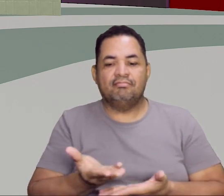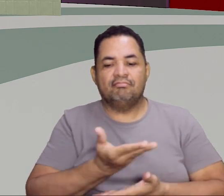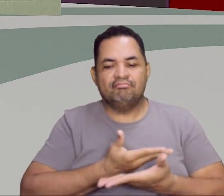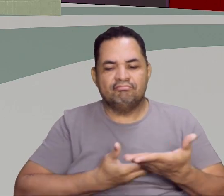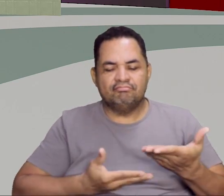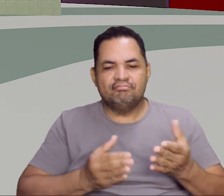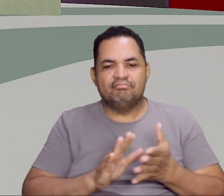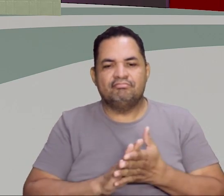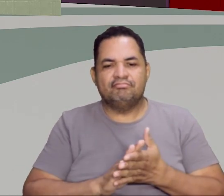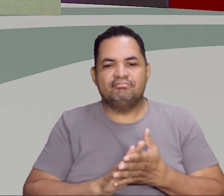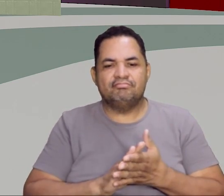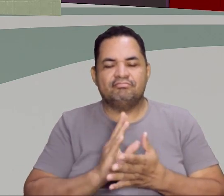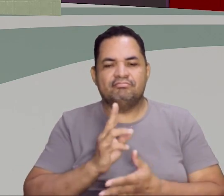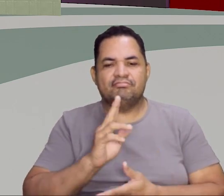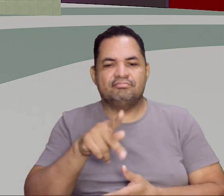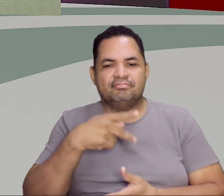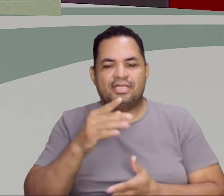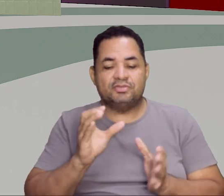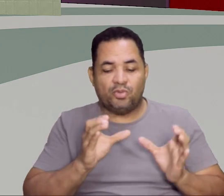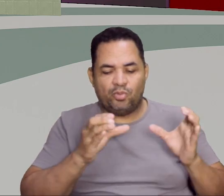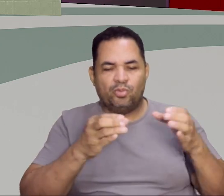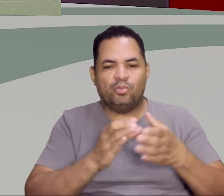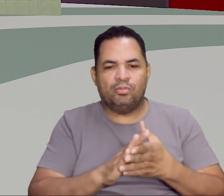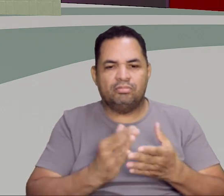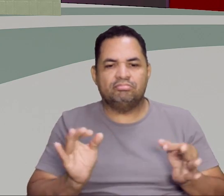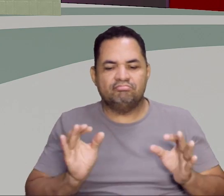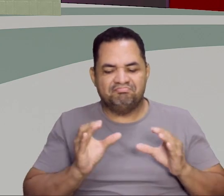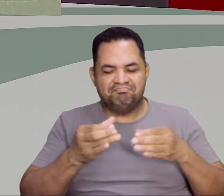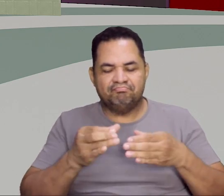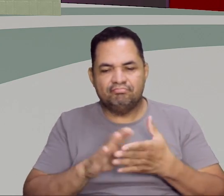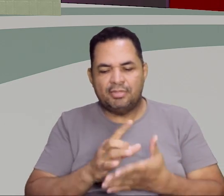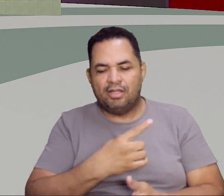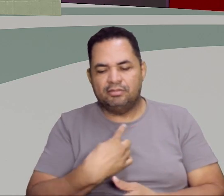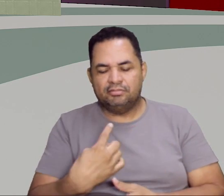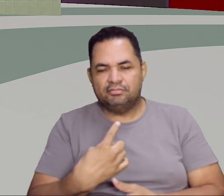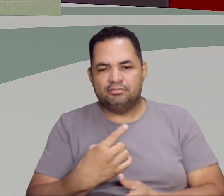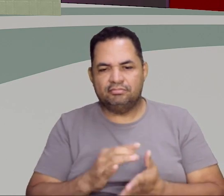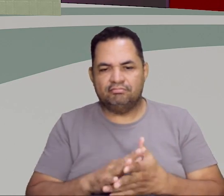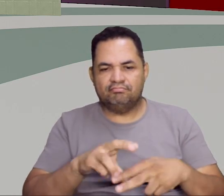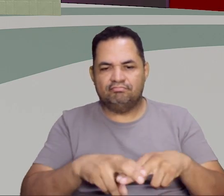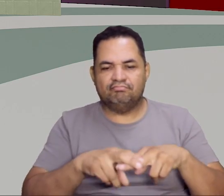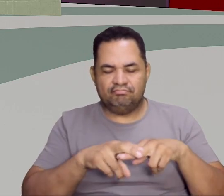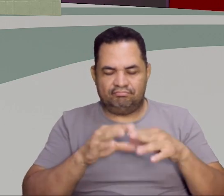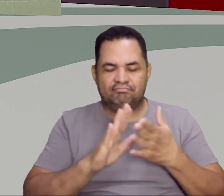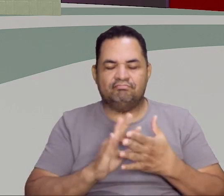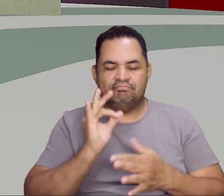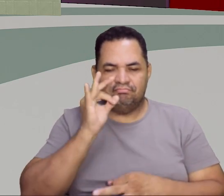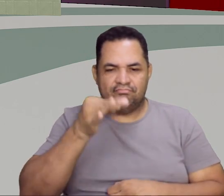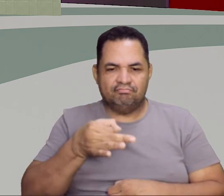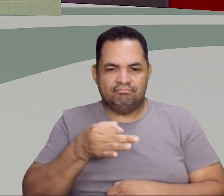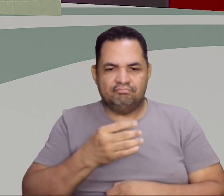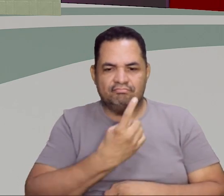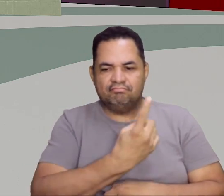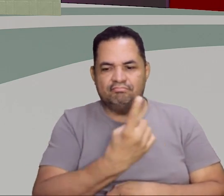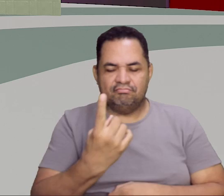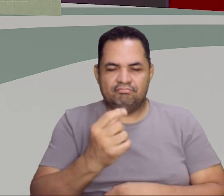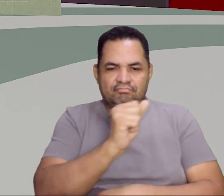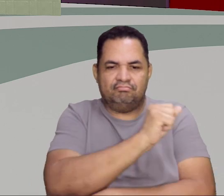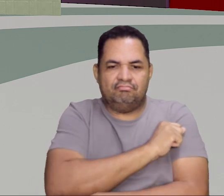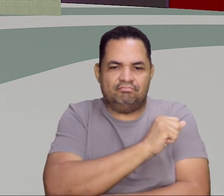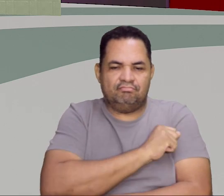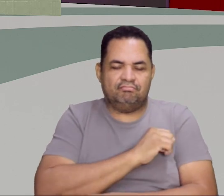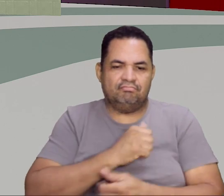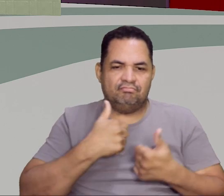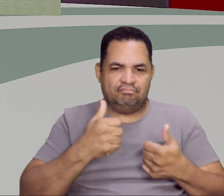nossos queridos a gente sempre fala né somos equipe né nós aqui vocês aí é por isso que dá certo e claro em cada um dos nossos alunos